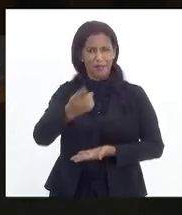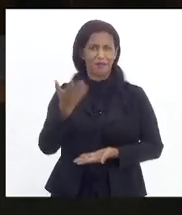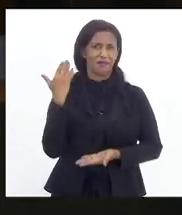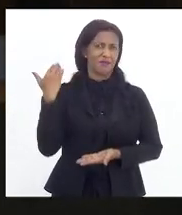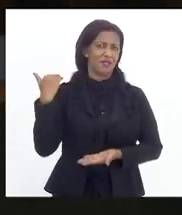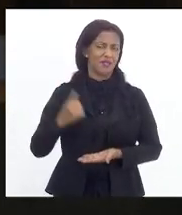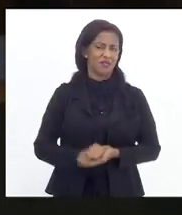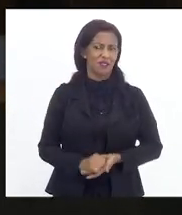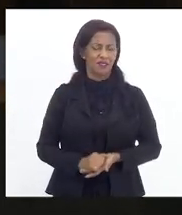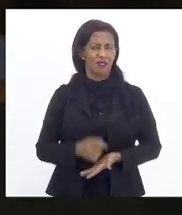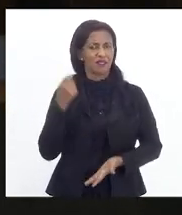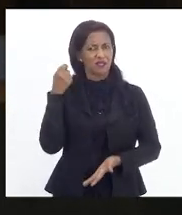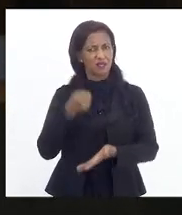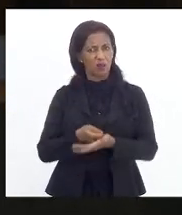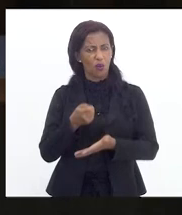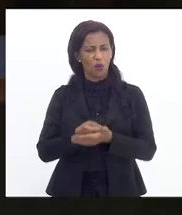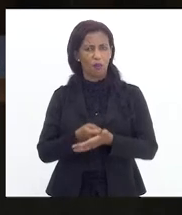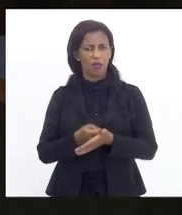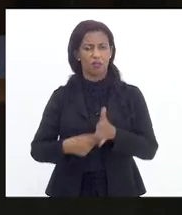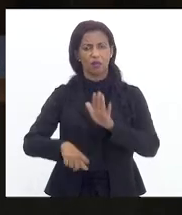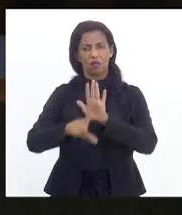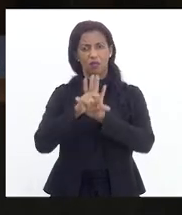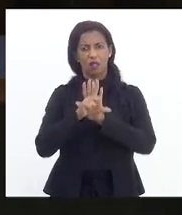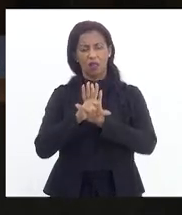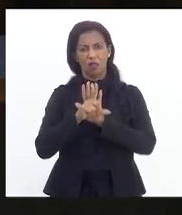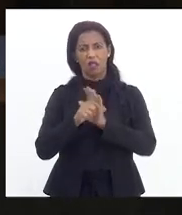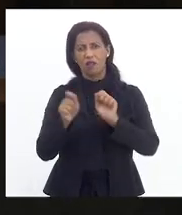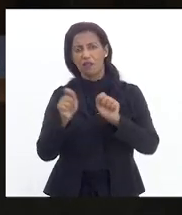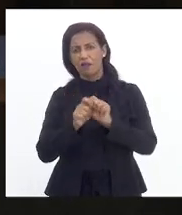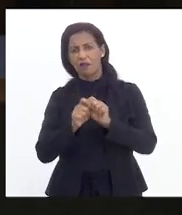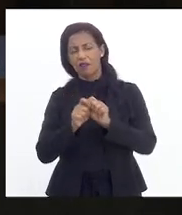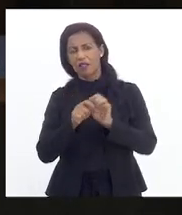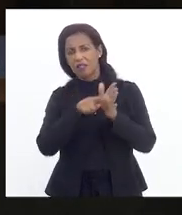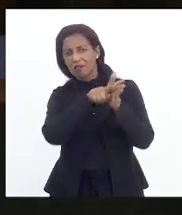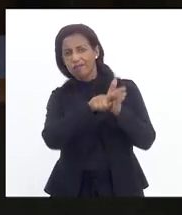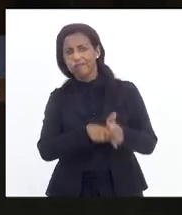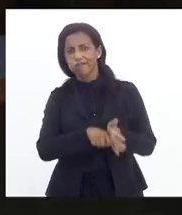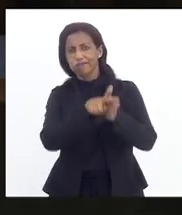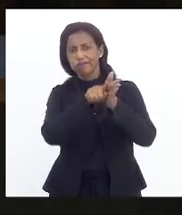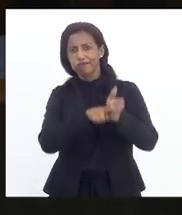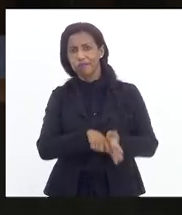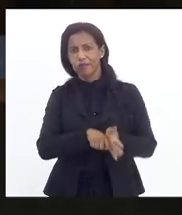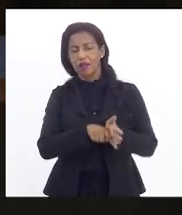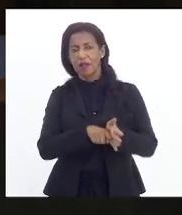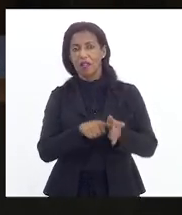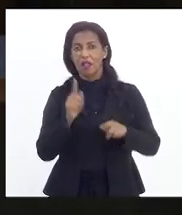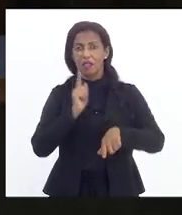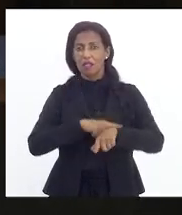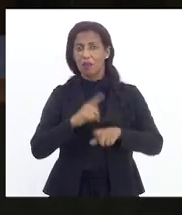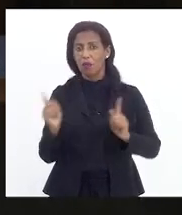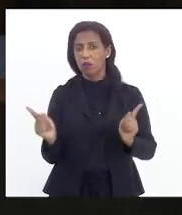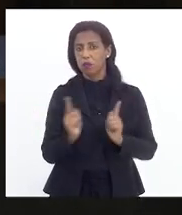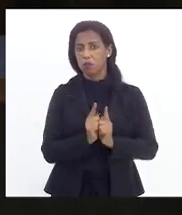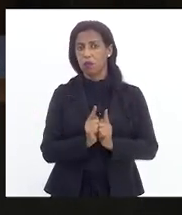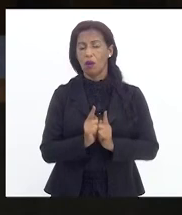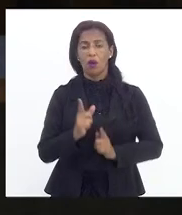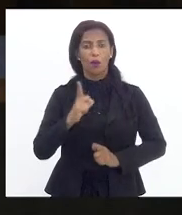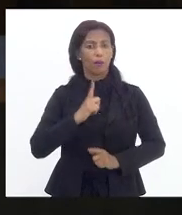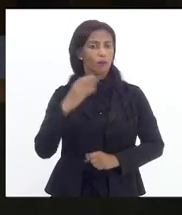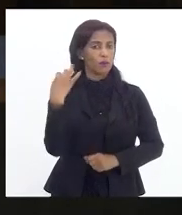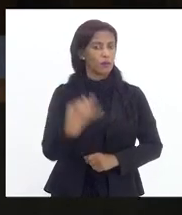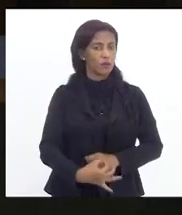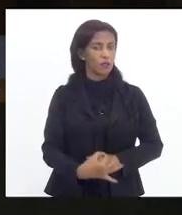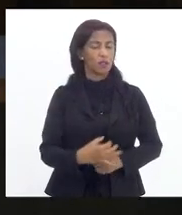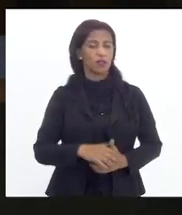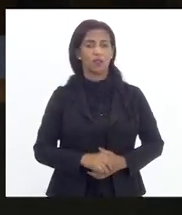acho que você tem que ser um tópico obrigatório aí fazer essa análise se em curtíssimo prazo porque tenho